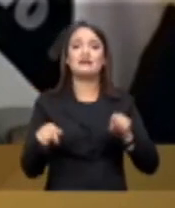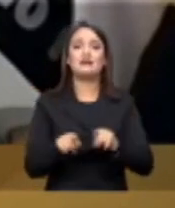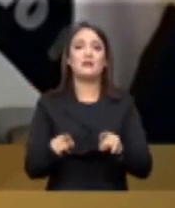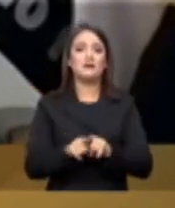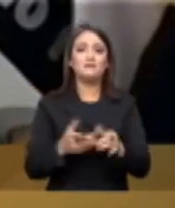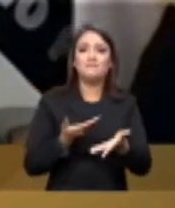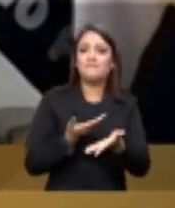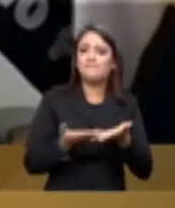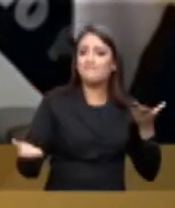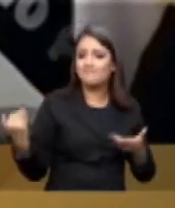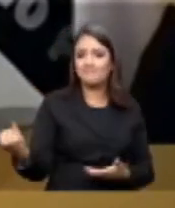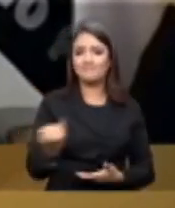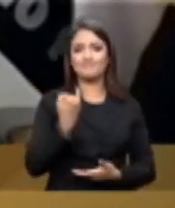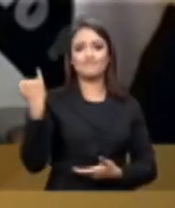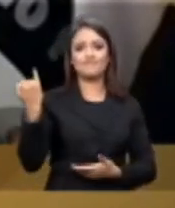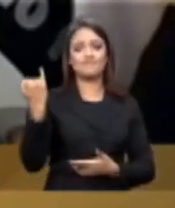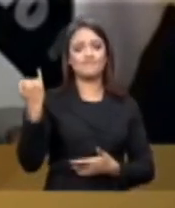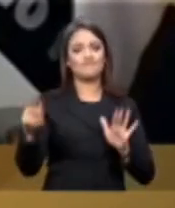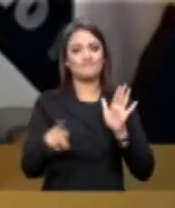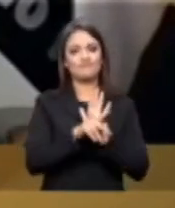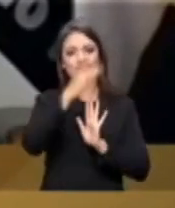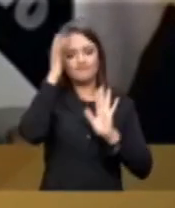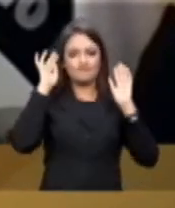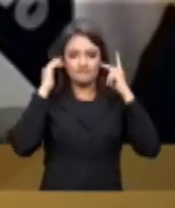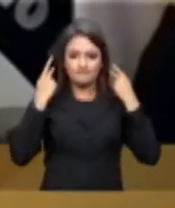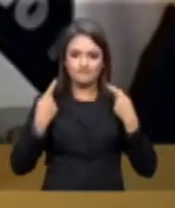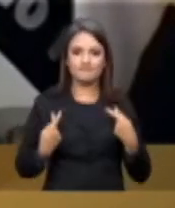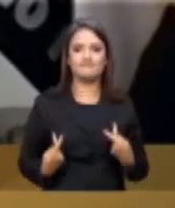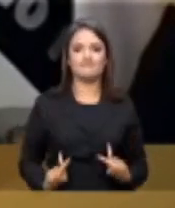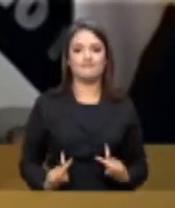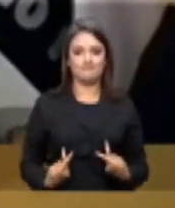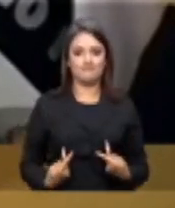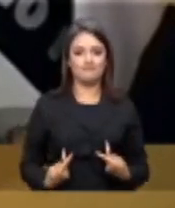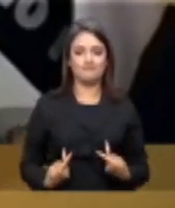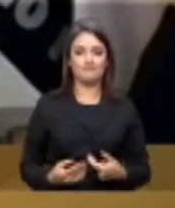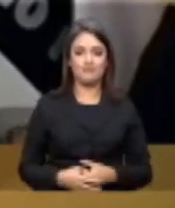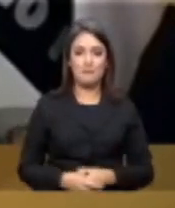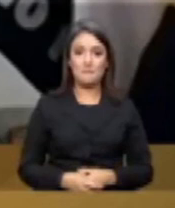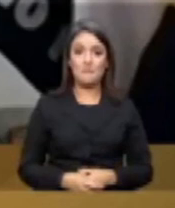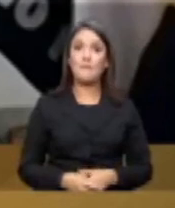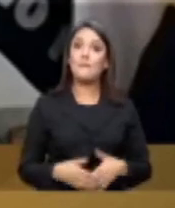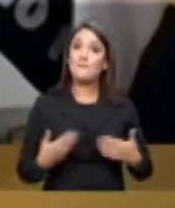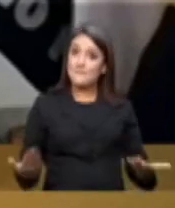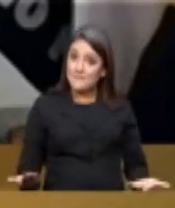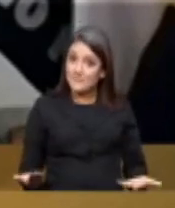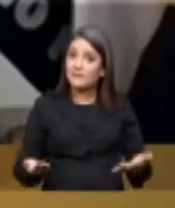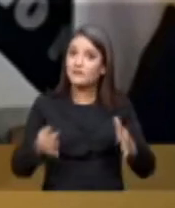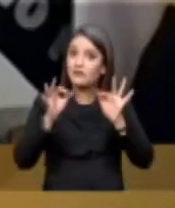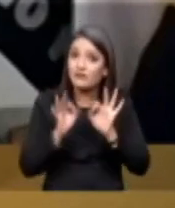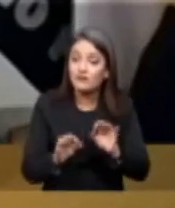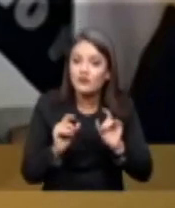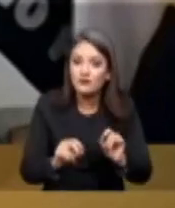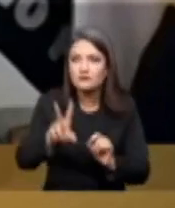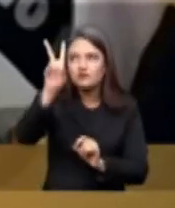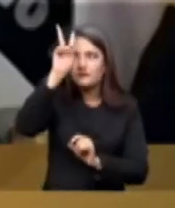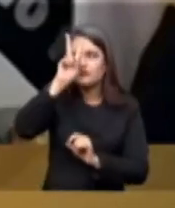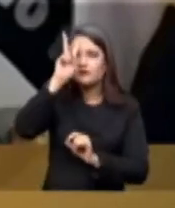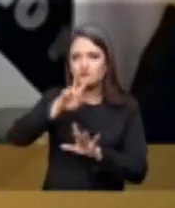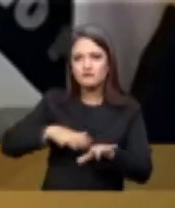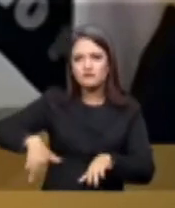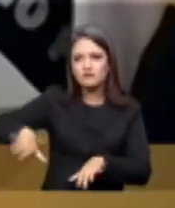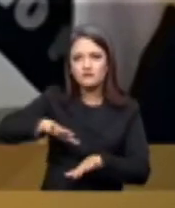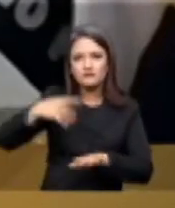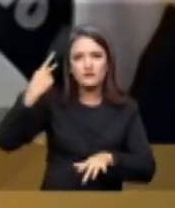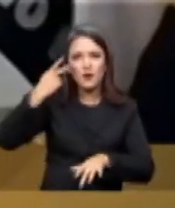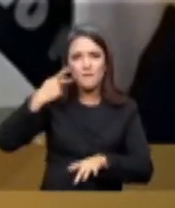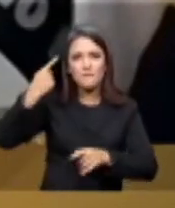predicado essencial da pessoa humana e que lhe é inerente. Certo é que, se a história da comunidade política do